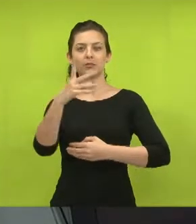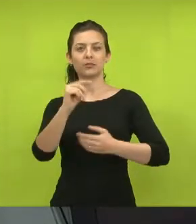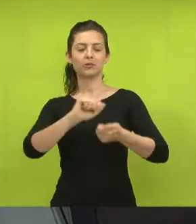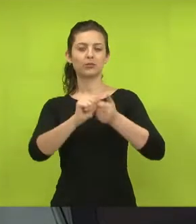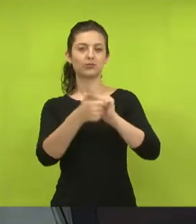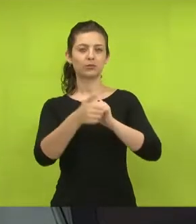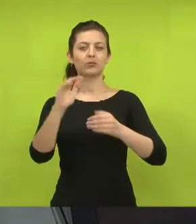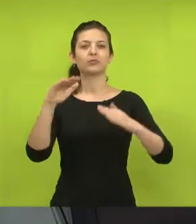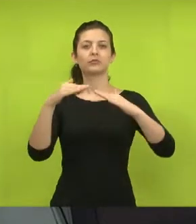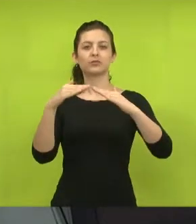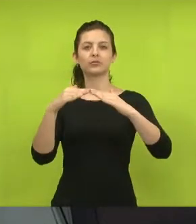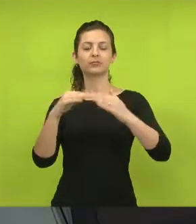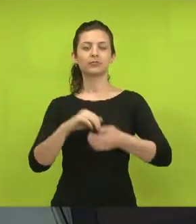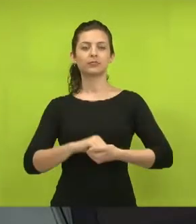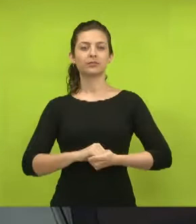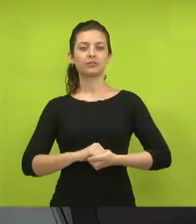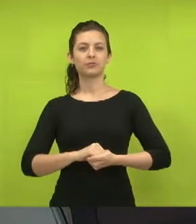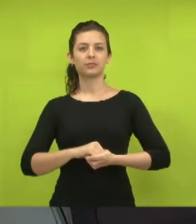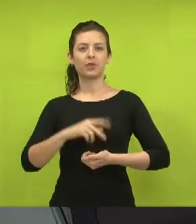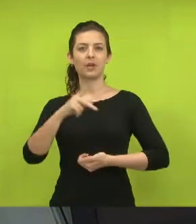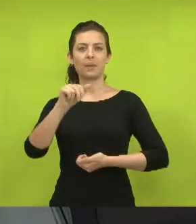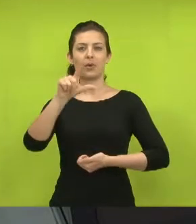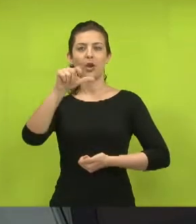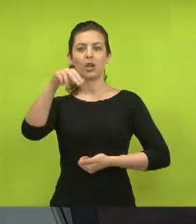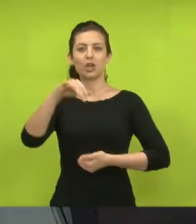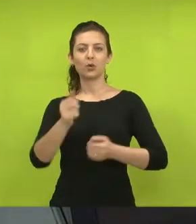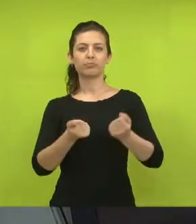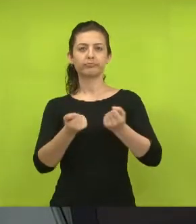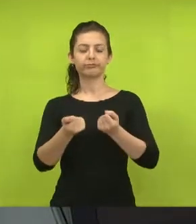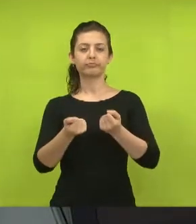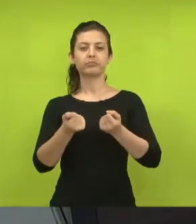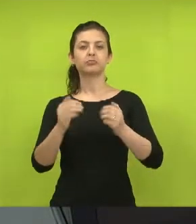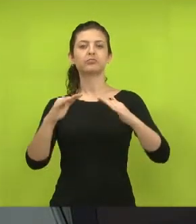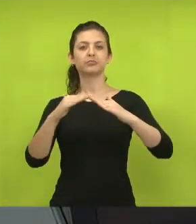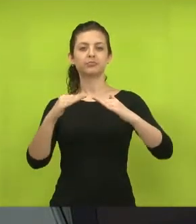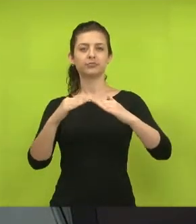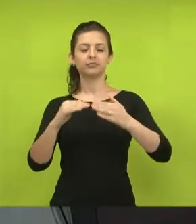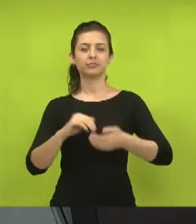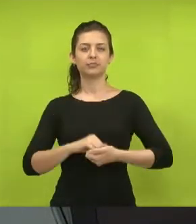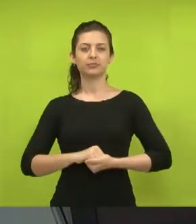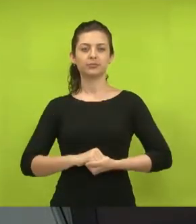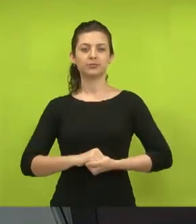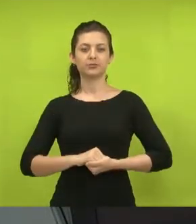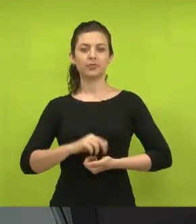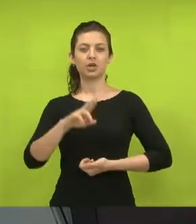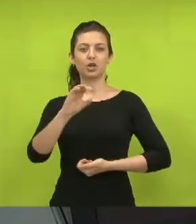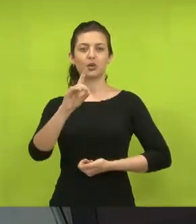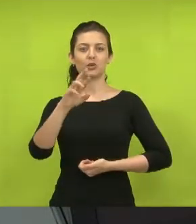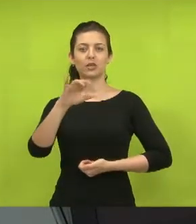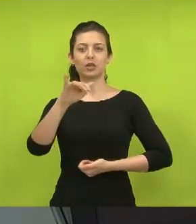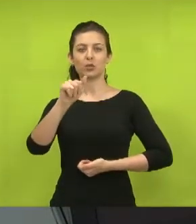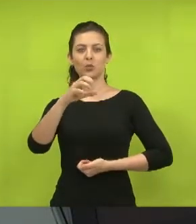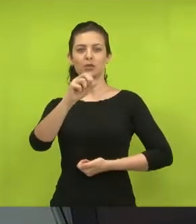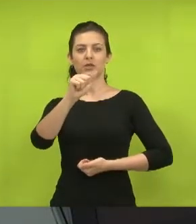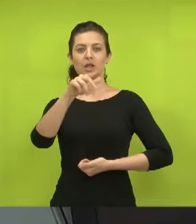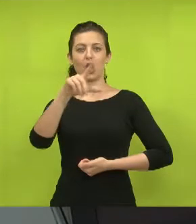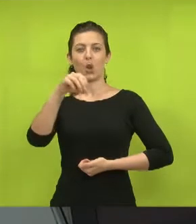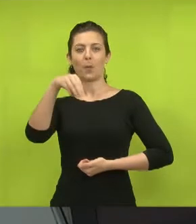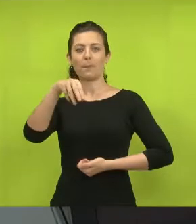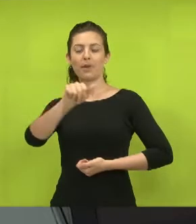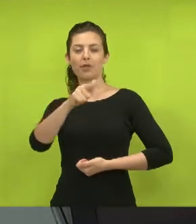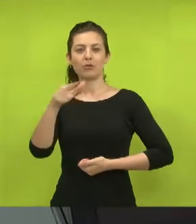Favorável. Como vota o vereador Paulinho dos Condutores? Favorável. Como vota o vereador doutor Rodrigo Salomão?